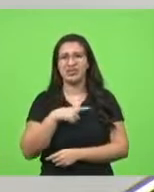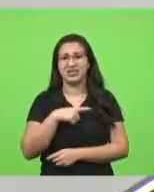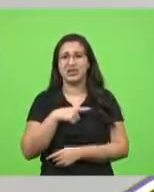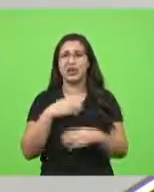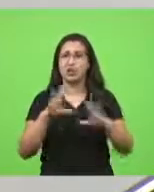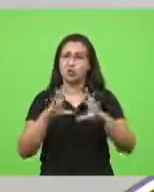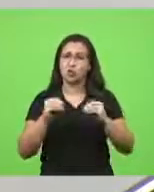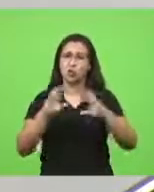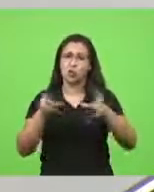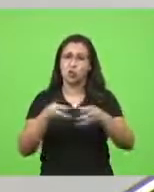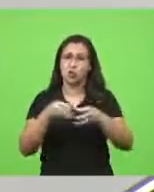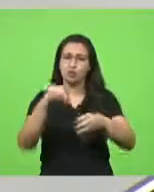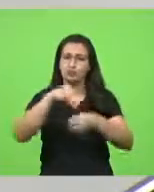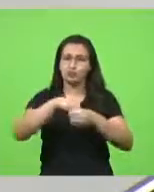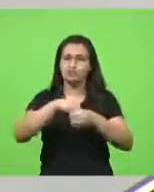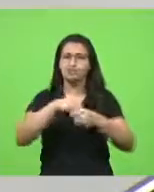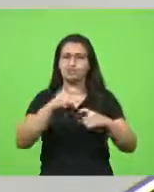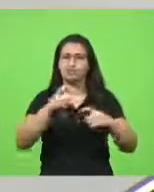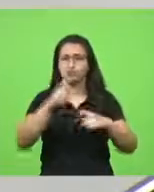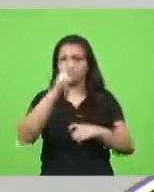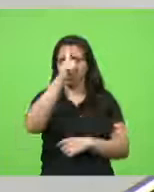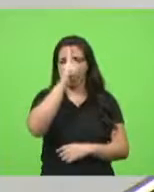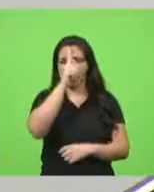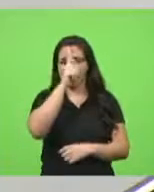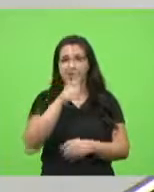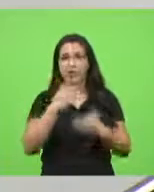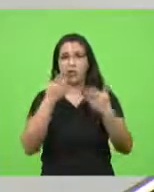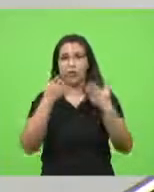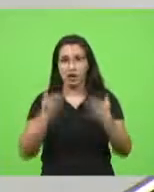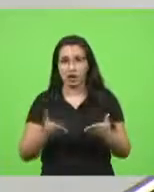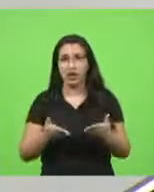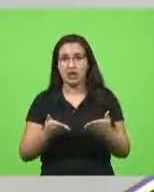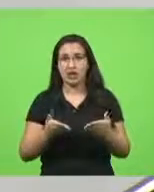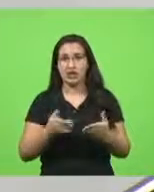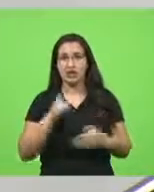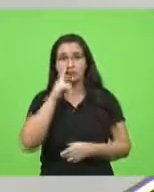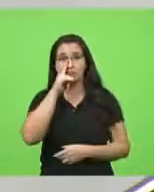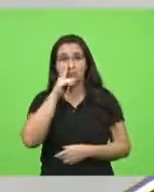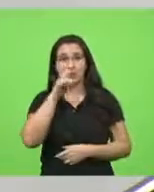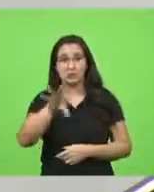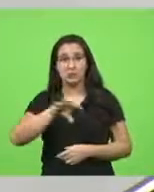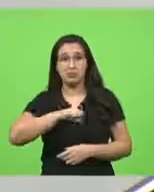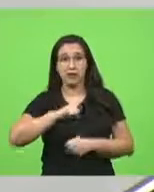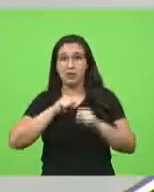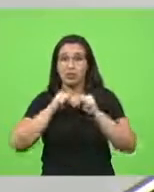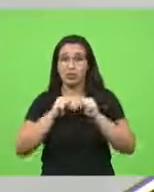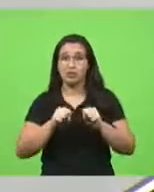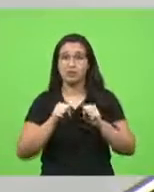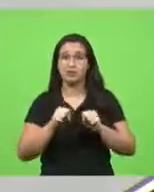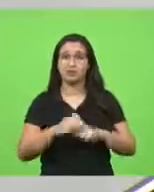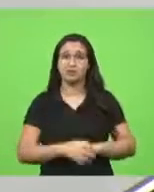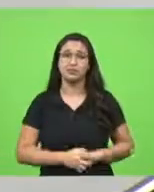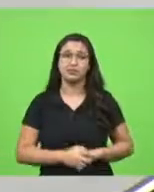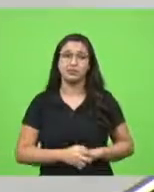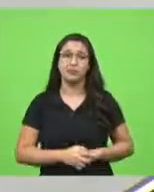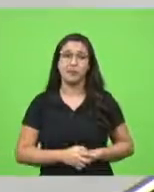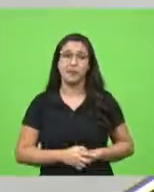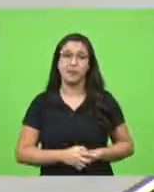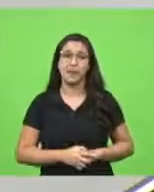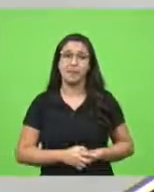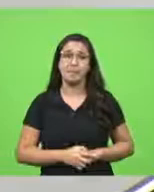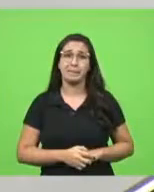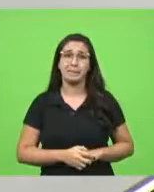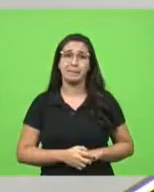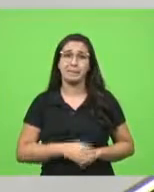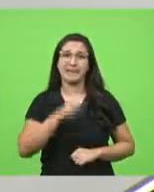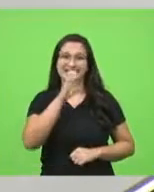Então, todos aqueles profissionais correm um sério risco. conversava esse final de semana com um